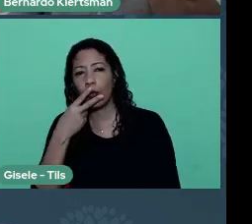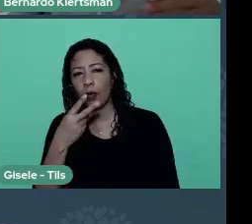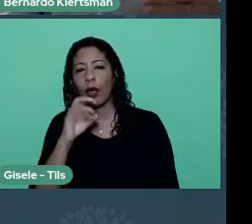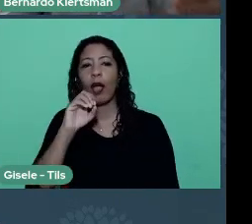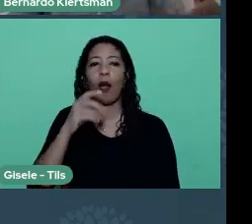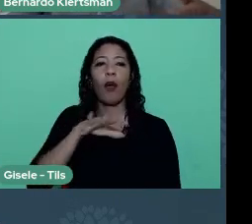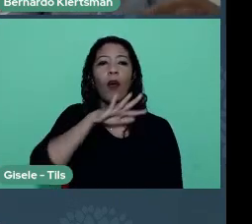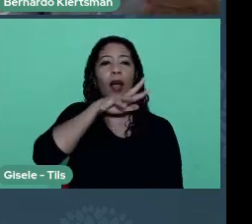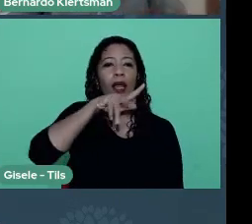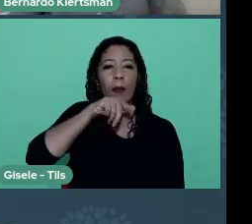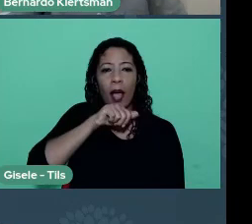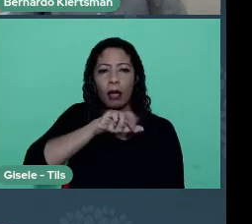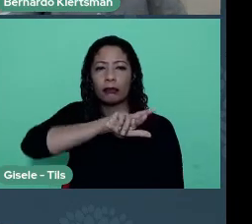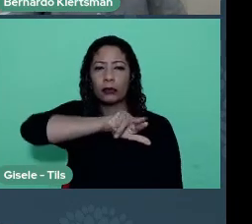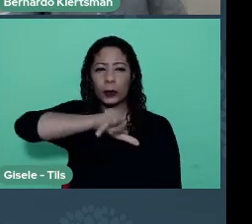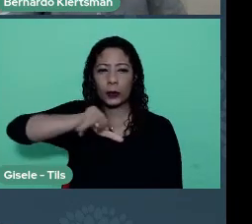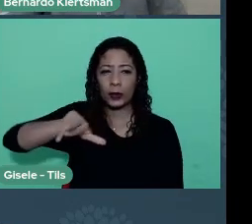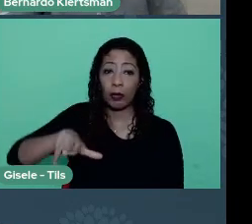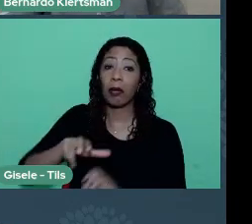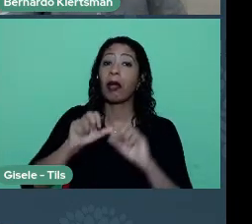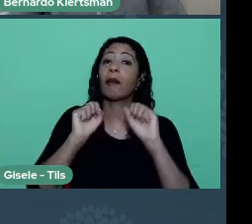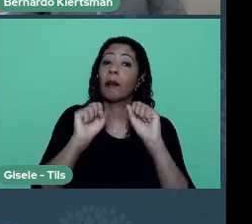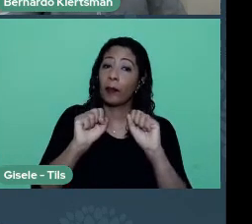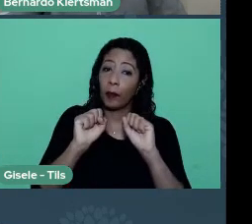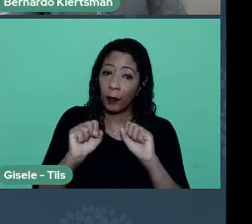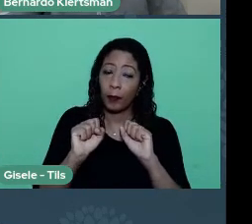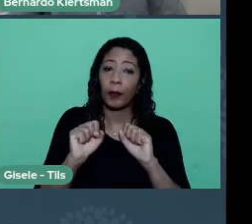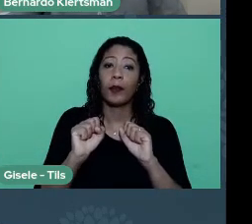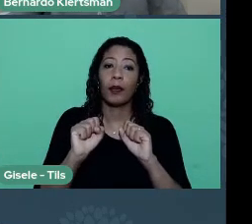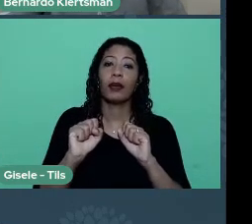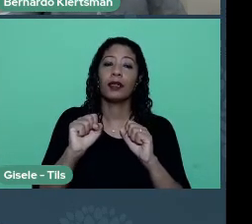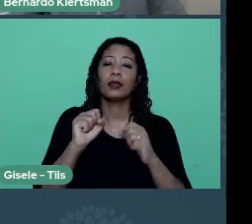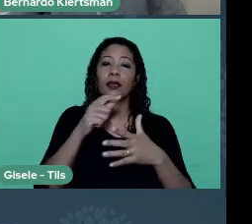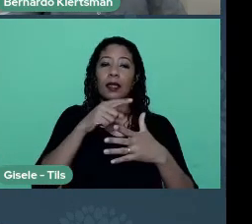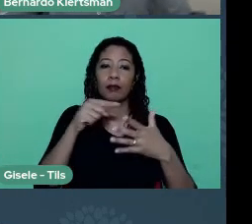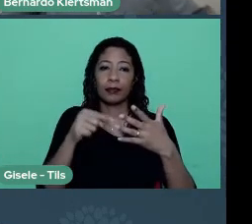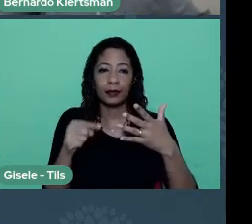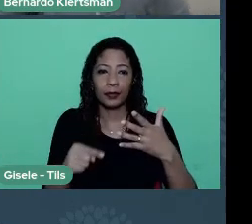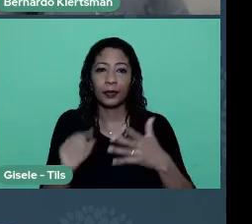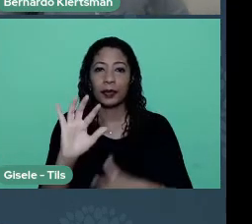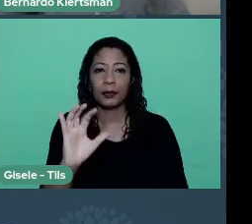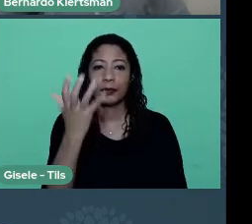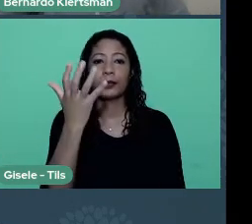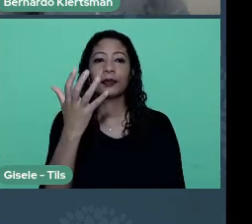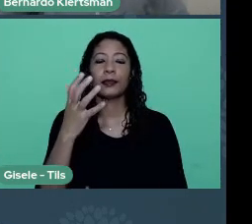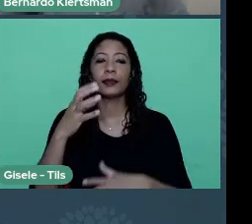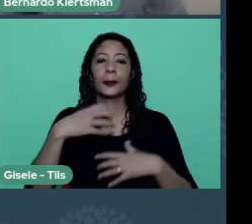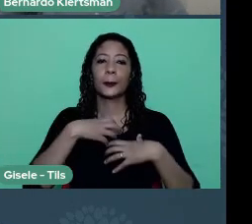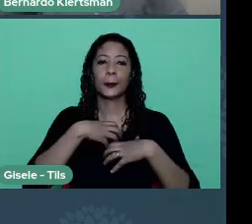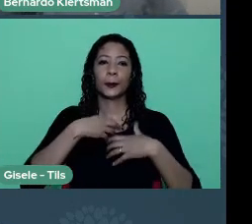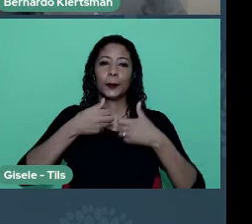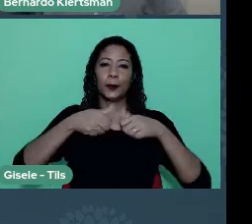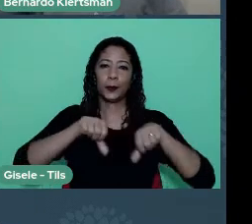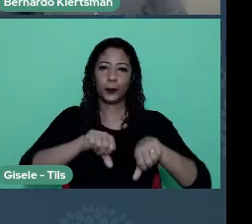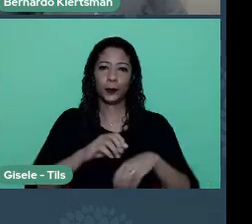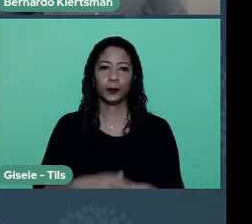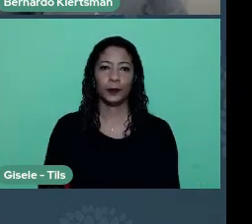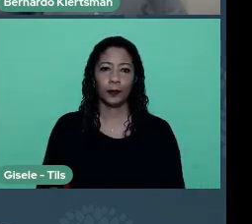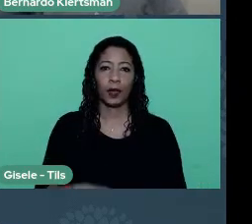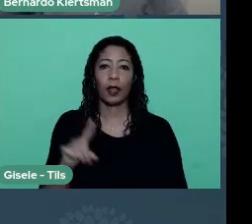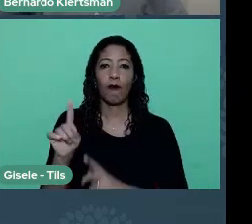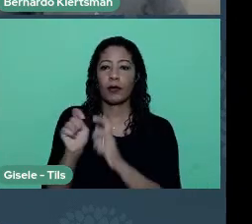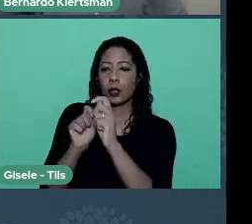animais, e isso daí seja um dos fatores desencadeantes da doença. Quais seriam os parâmetros de controle,